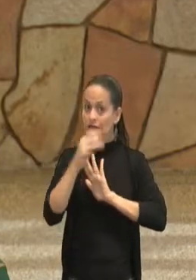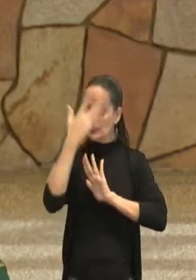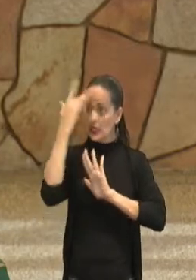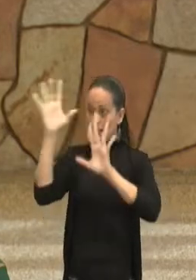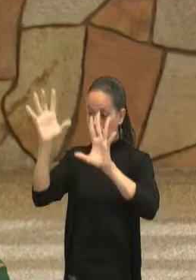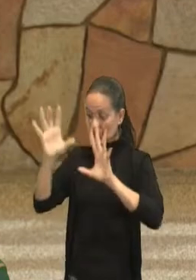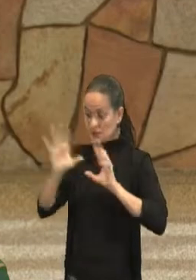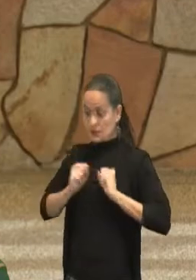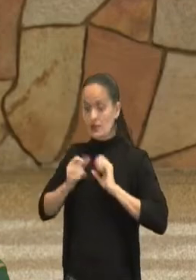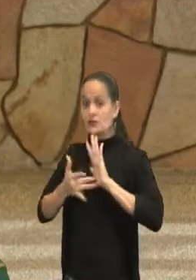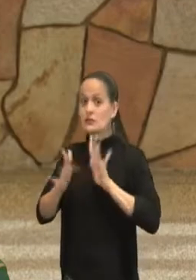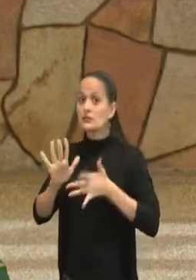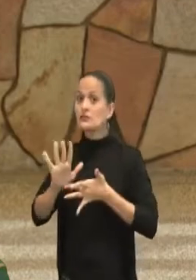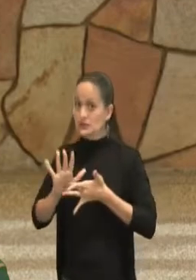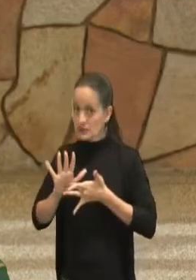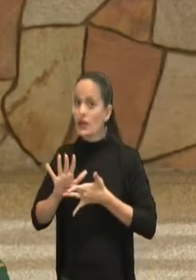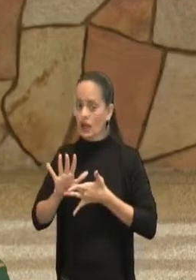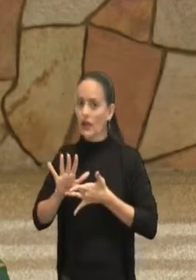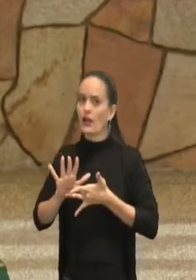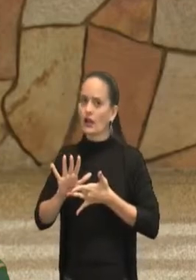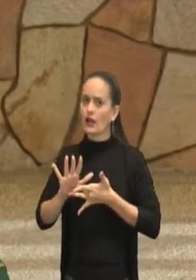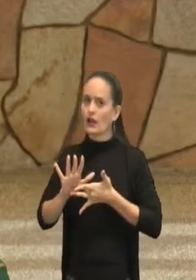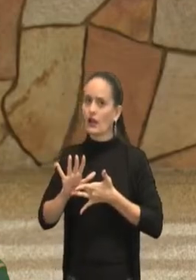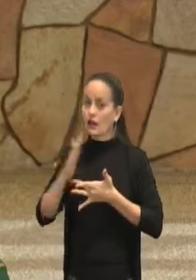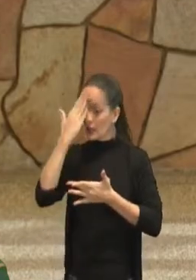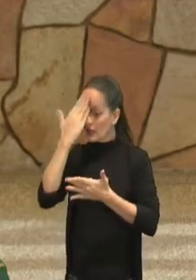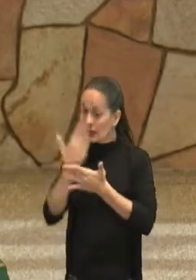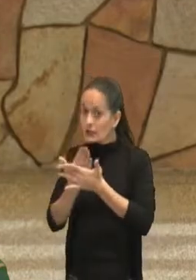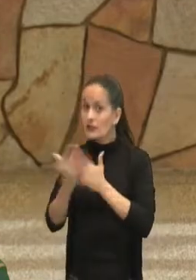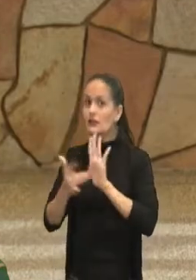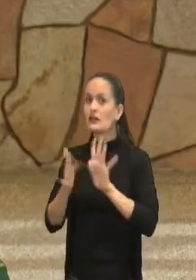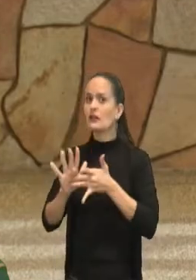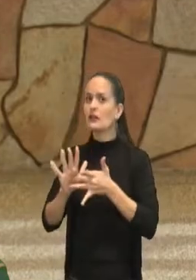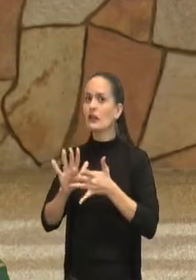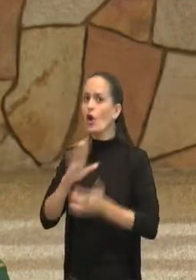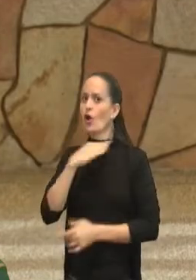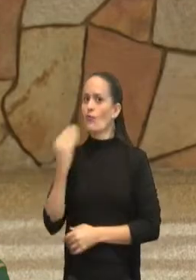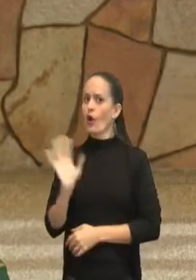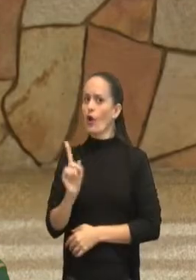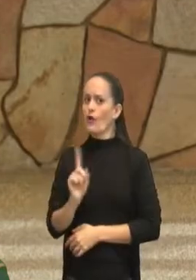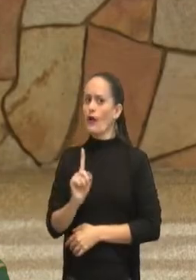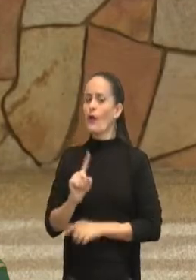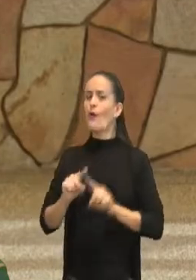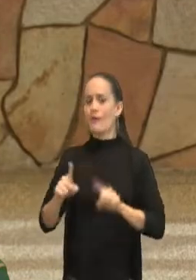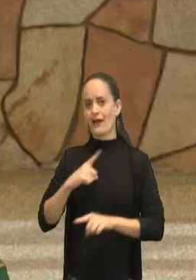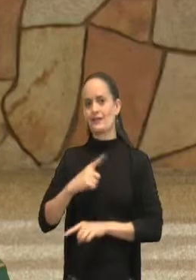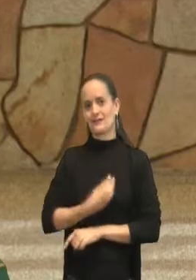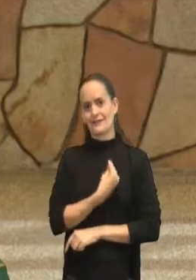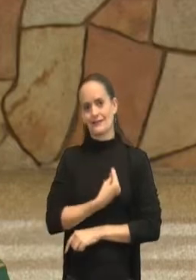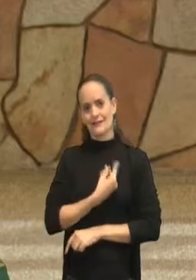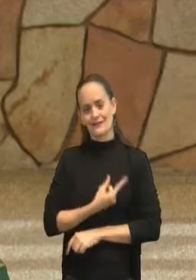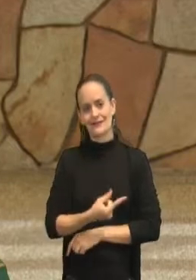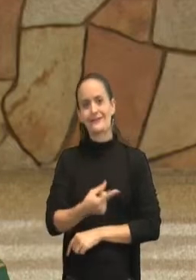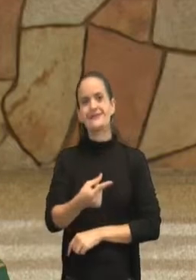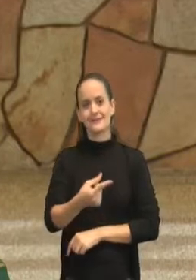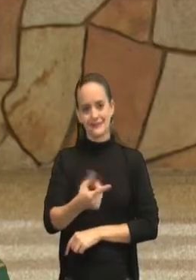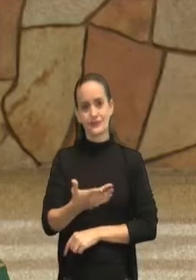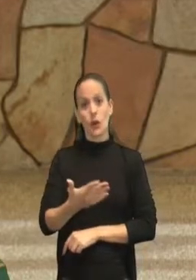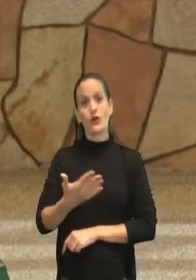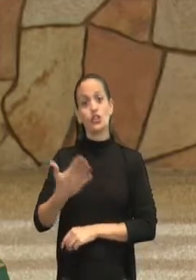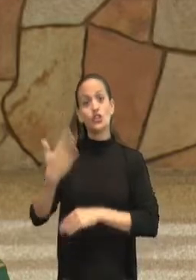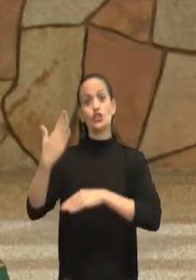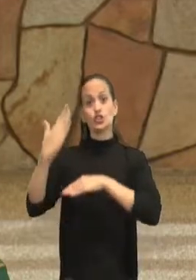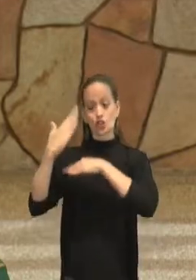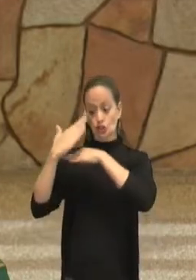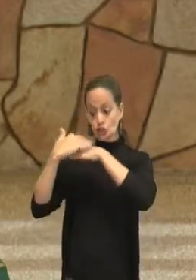unigênito, para que todo aquele que nele crê, não pereça, mas tenha vida eterna. O critério então para os chamados é que